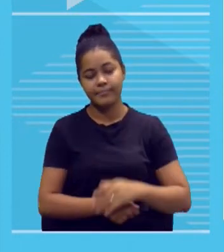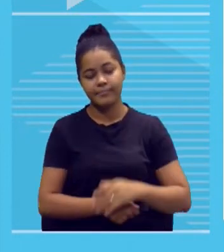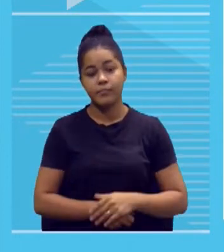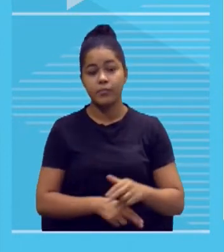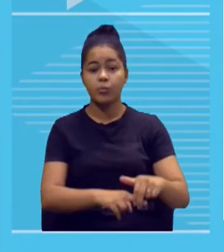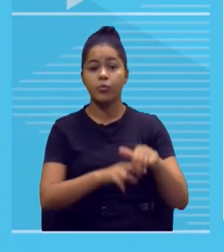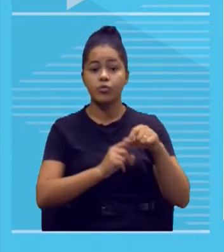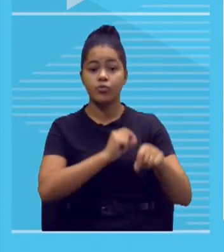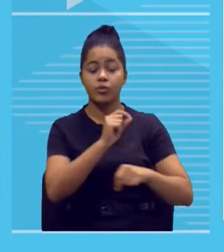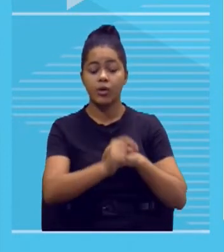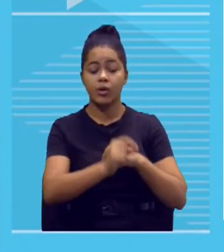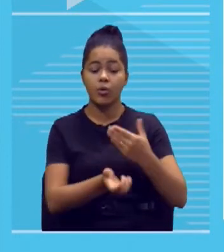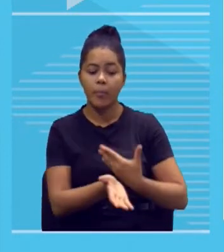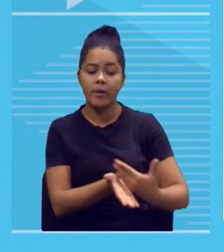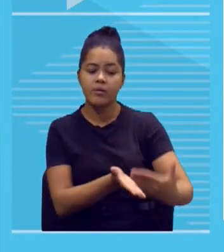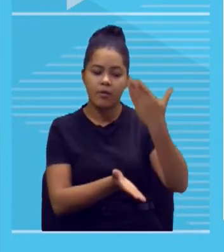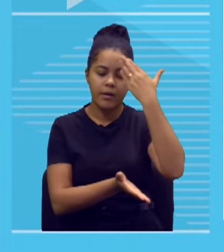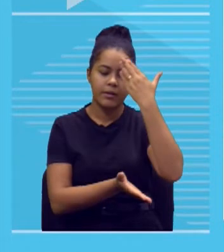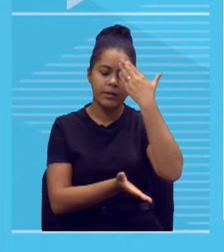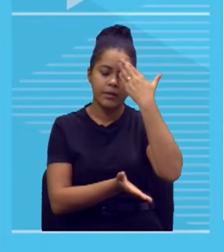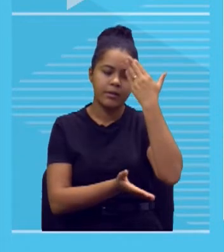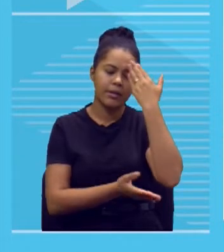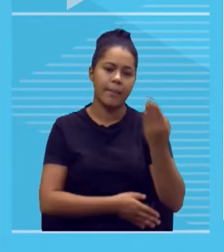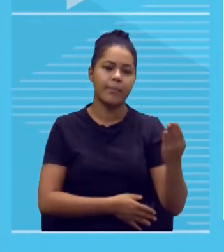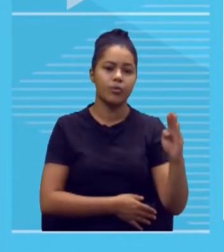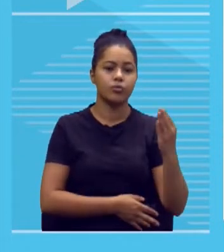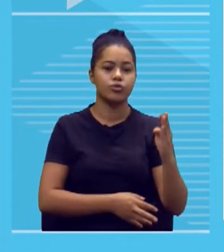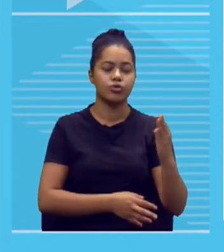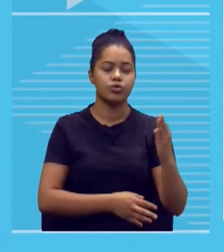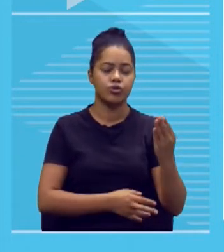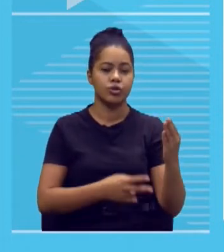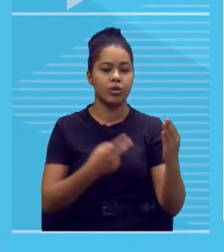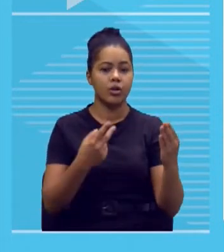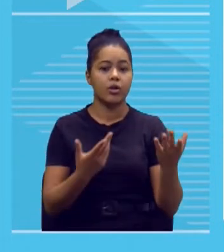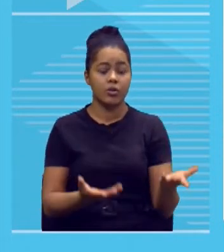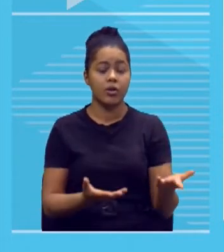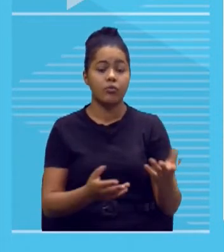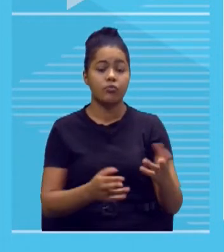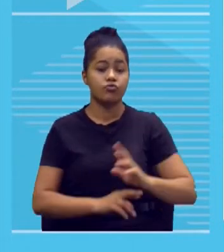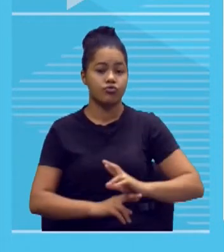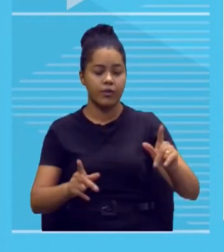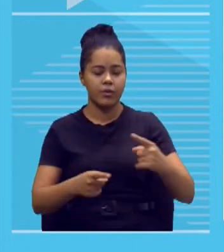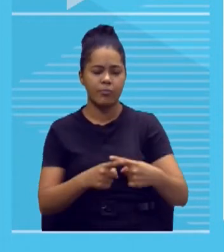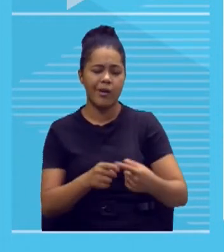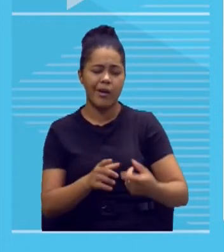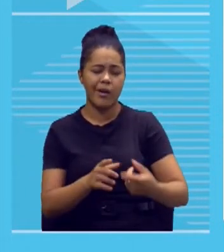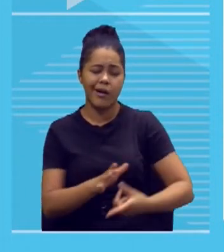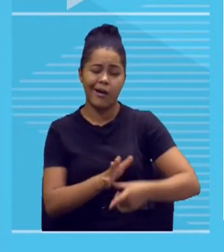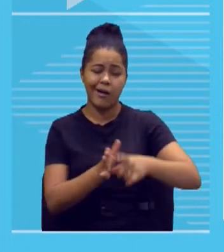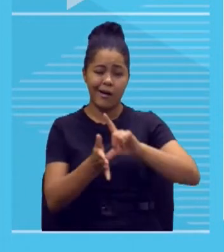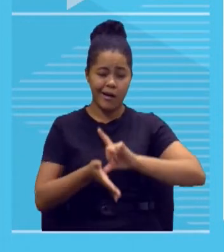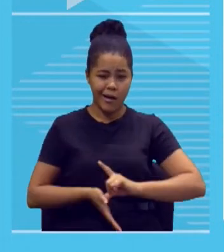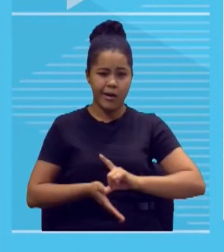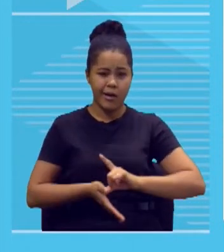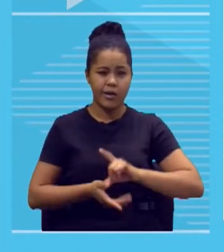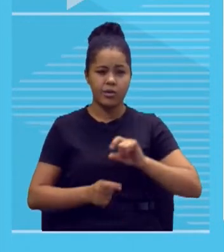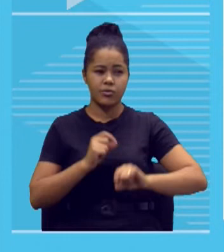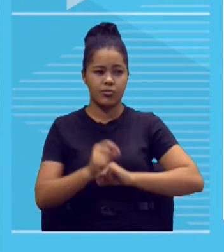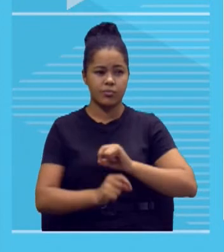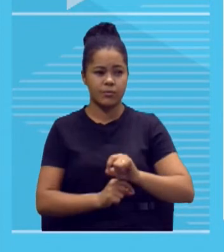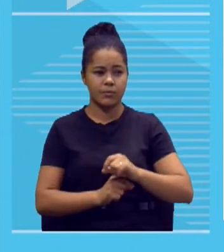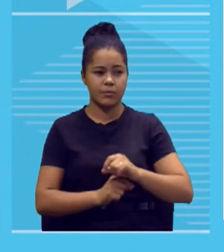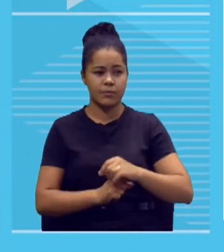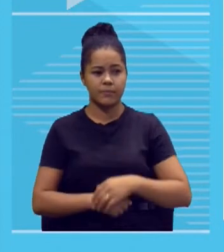passava a enxergar a Biologia com outros olhos e a gente chegava biologia através de uma